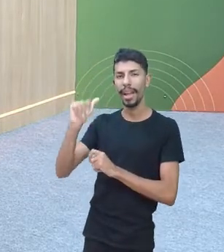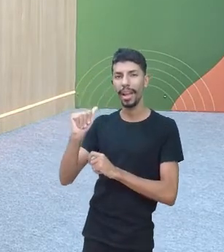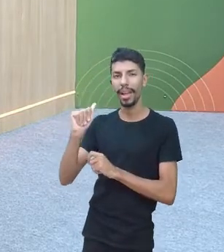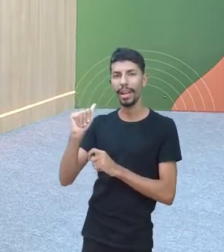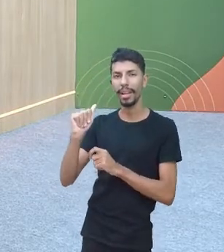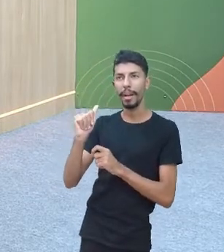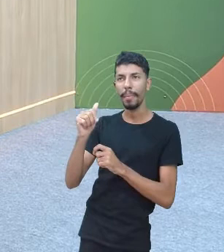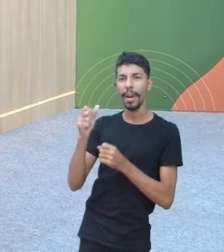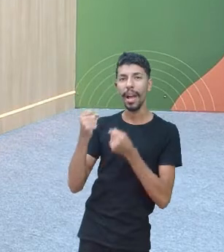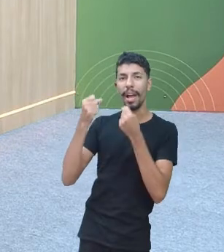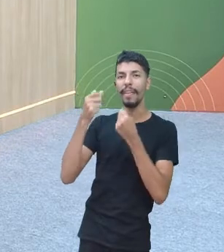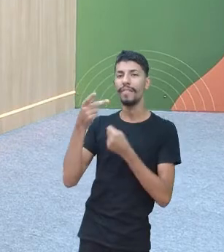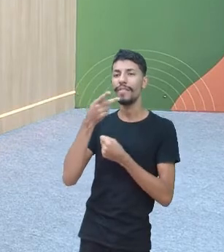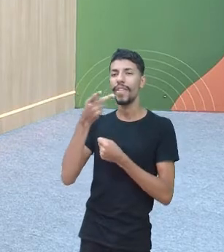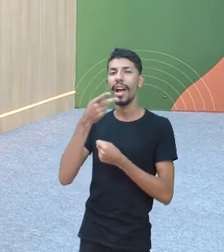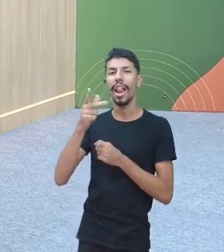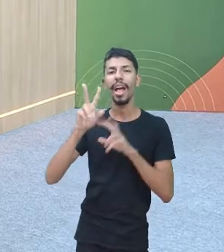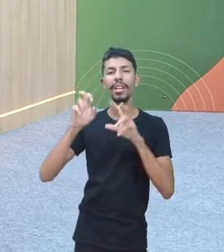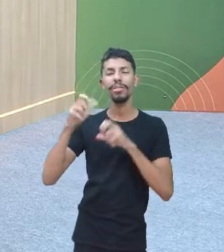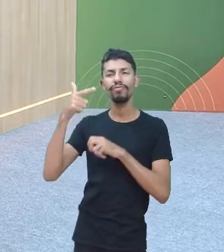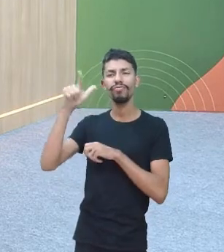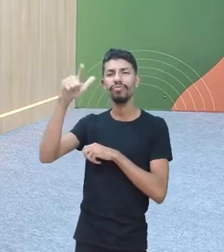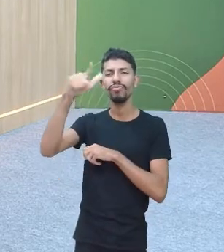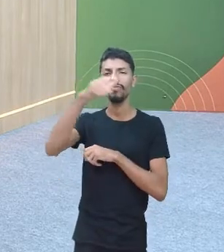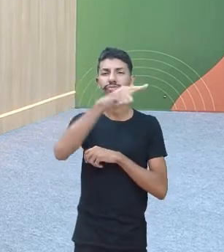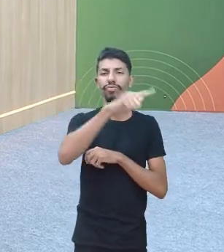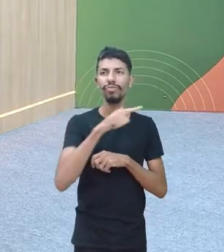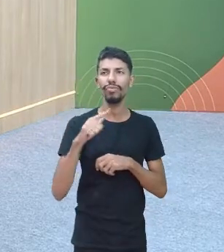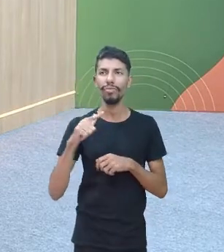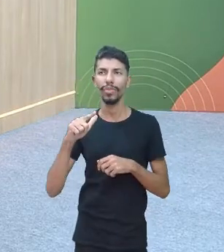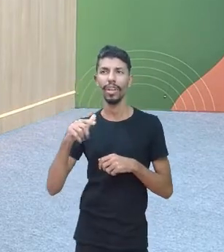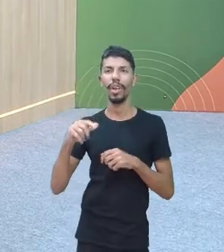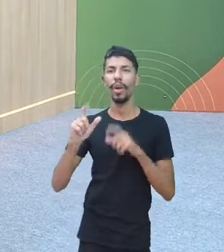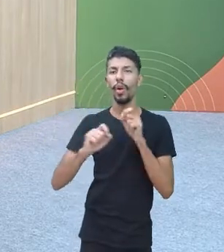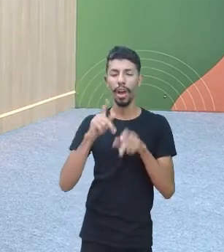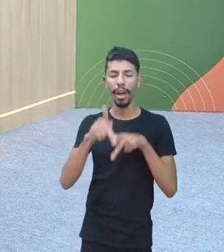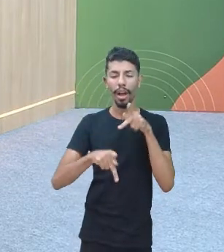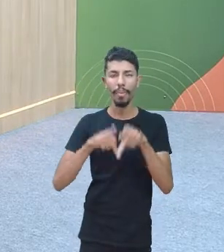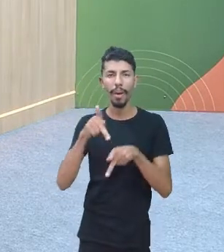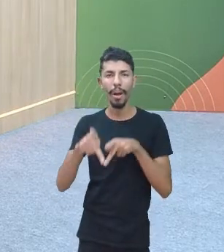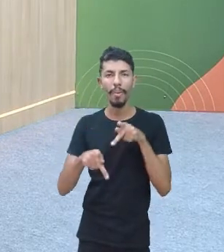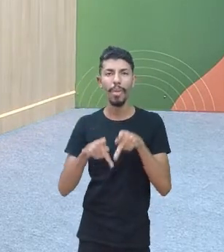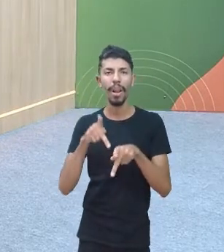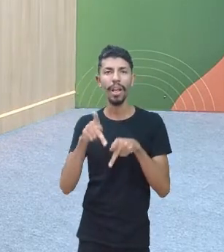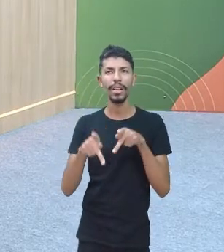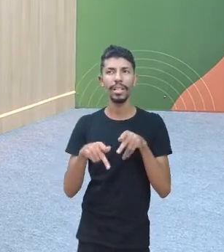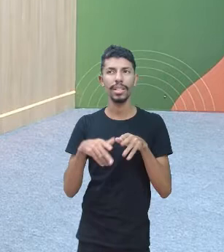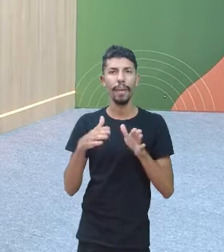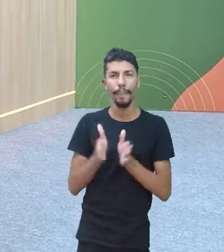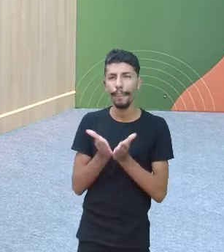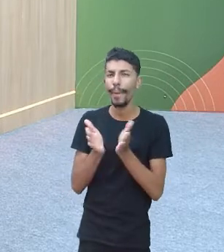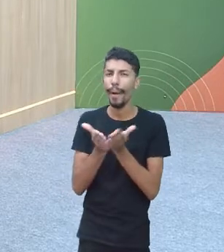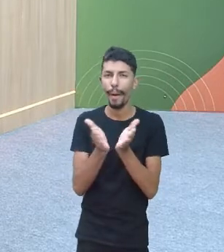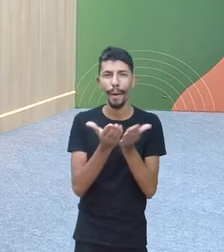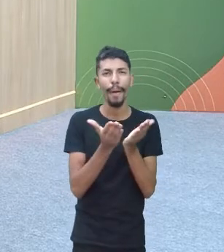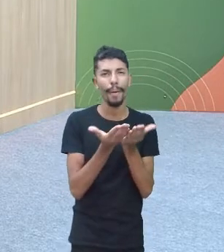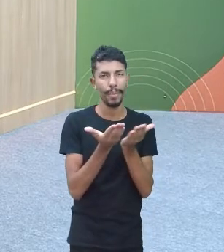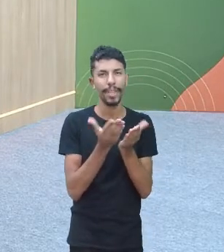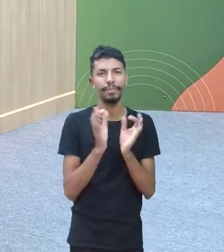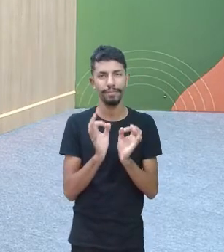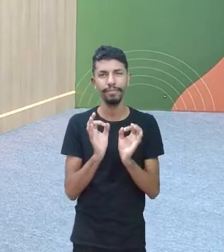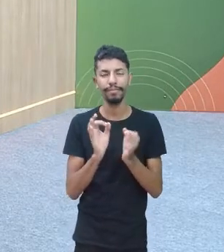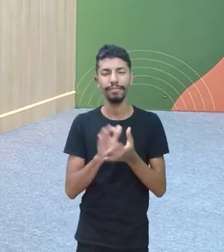para falar da gente, né? Da população que não tem esse poder aquisitivo muito